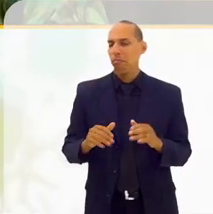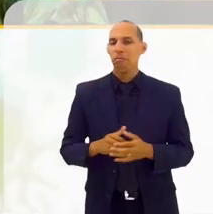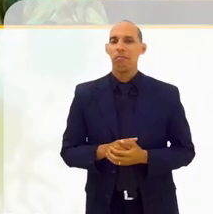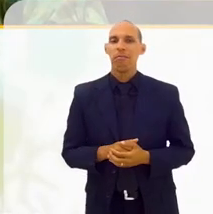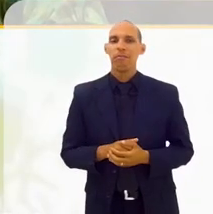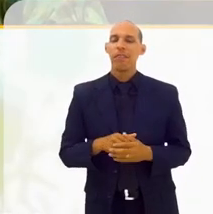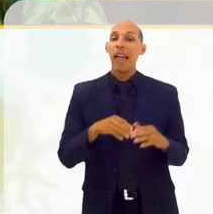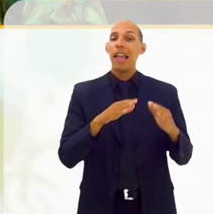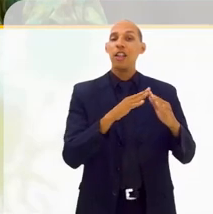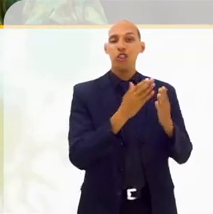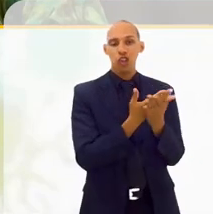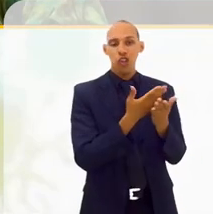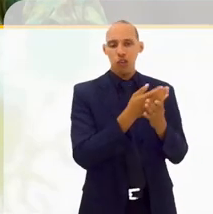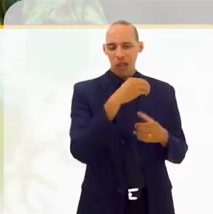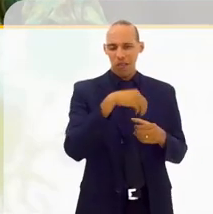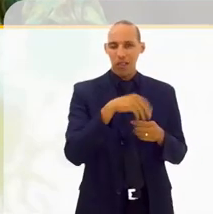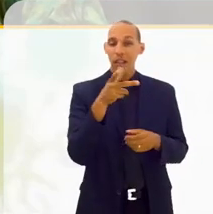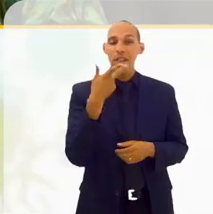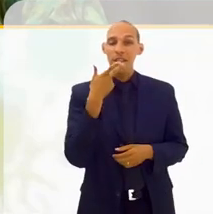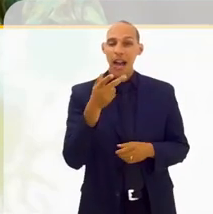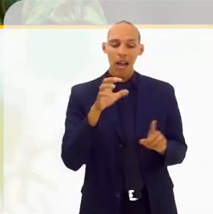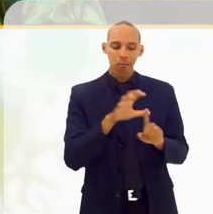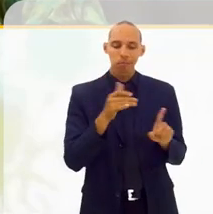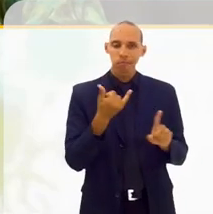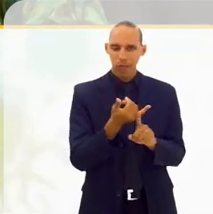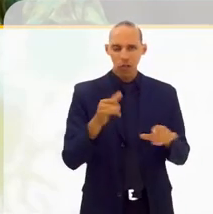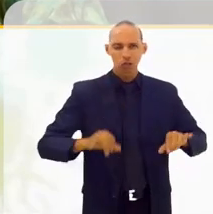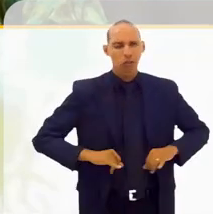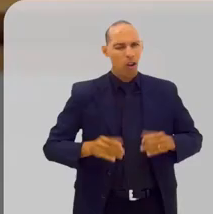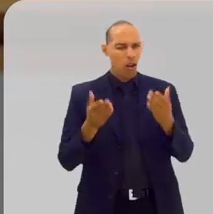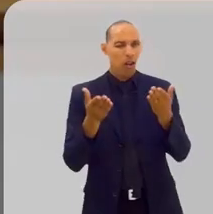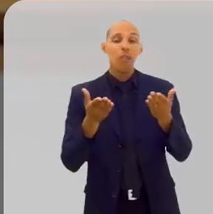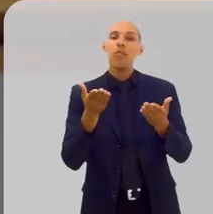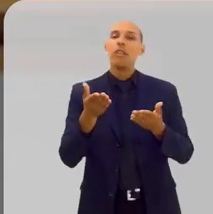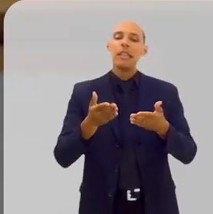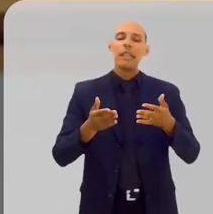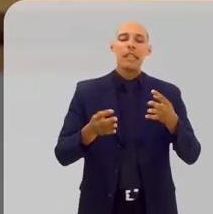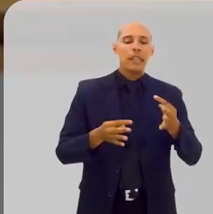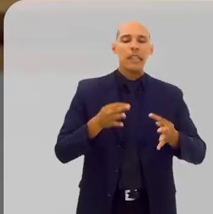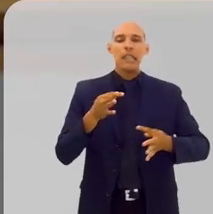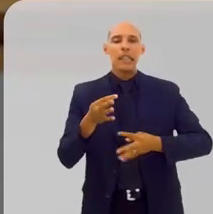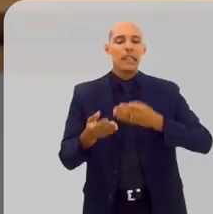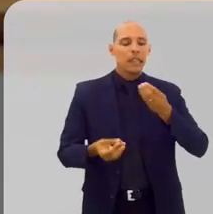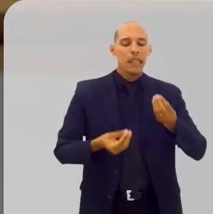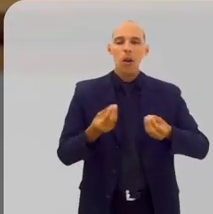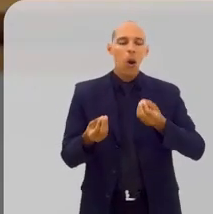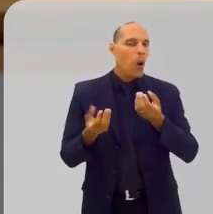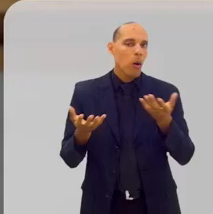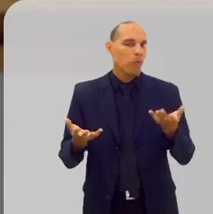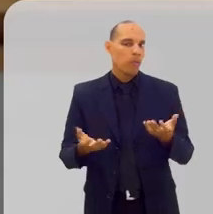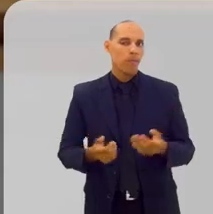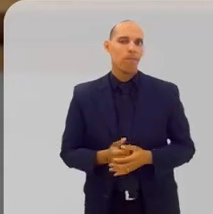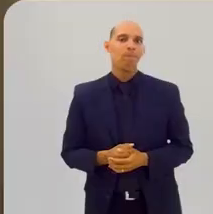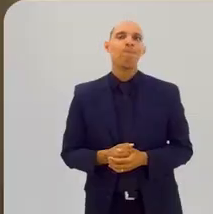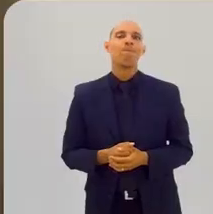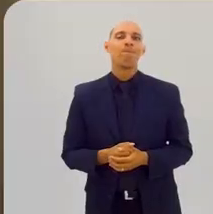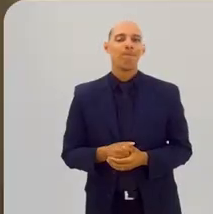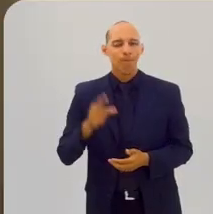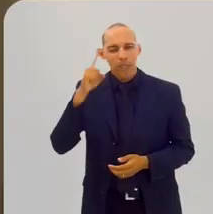isso na escola você disse que sofreu bullying como é que se lidou com essas situações